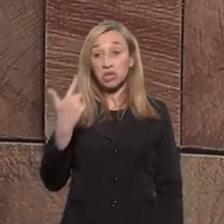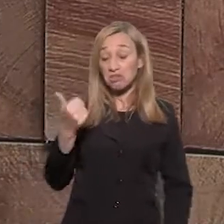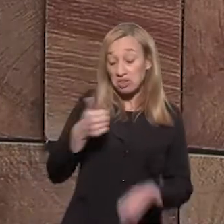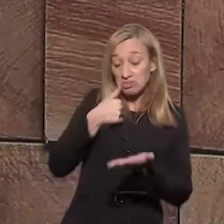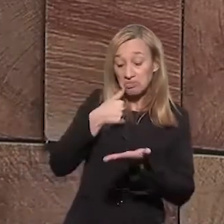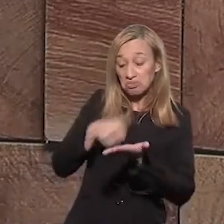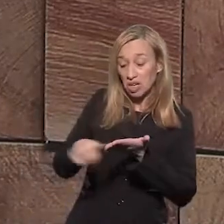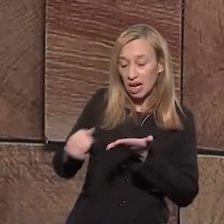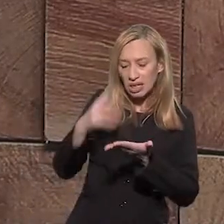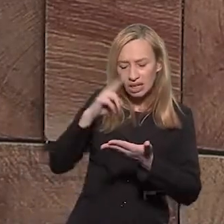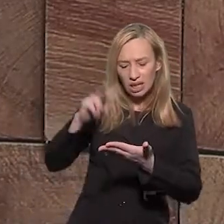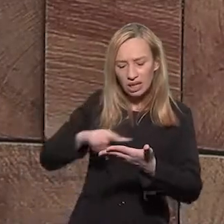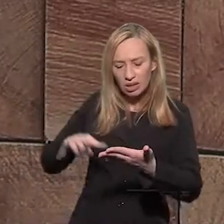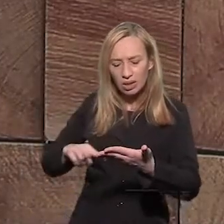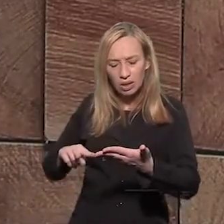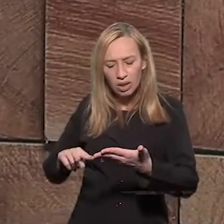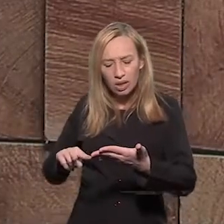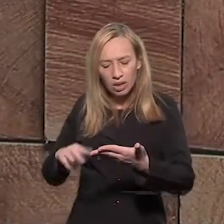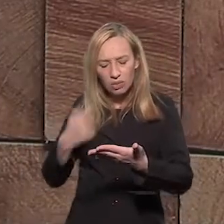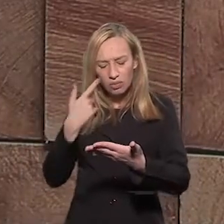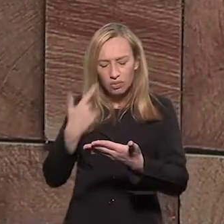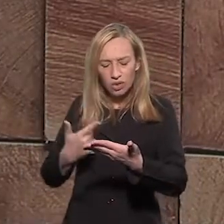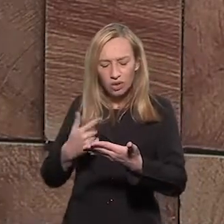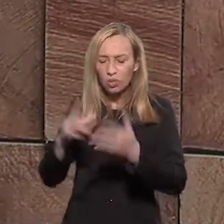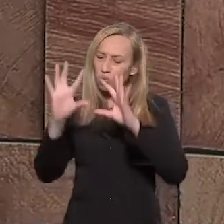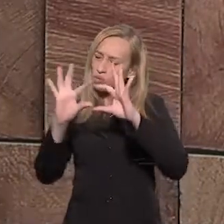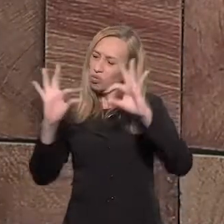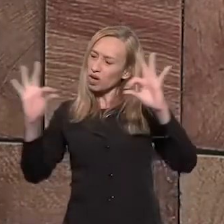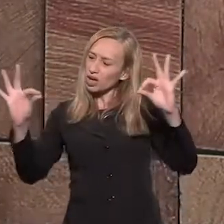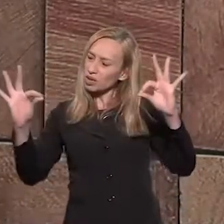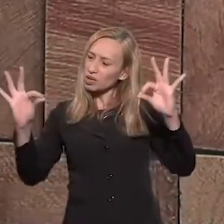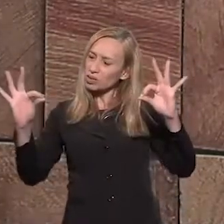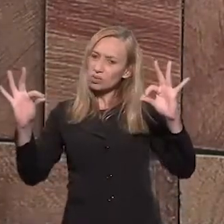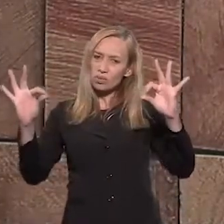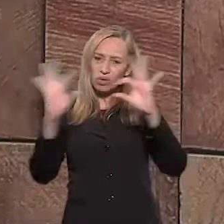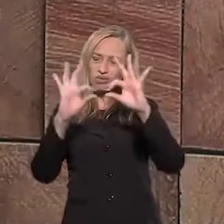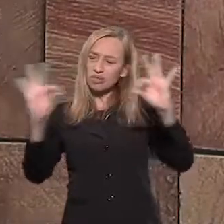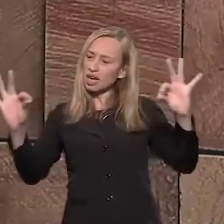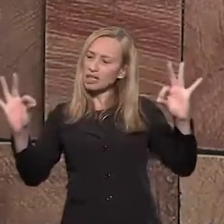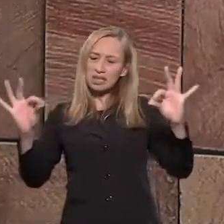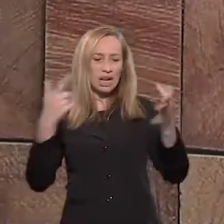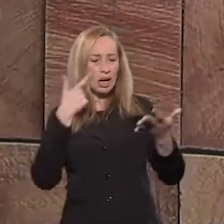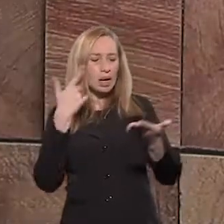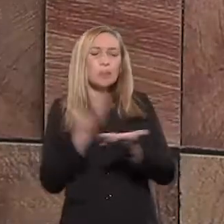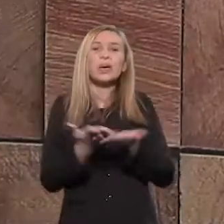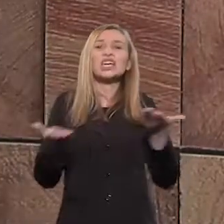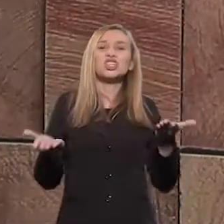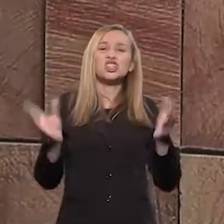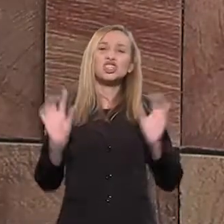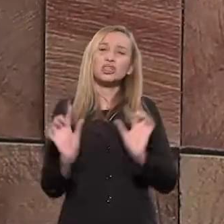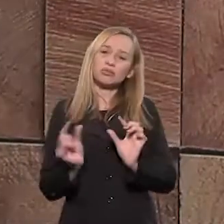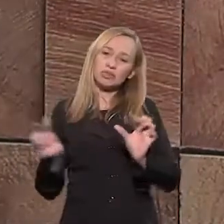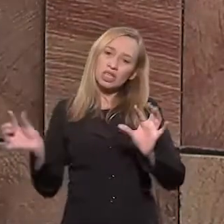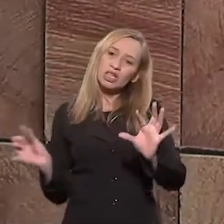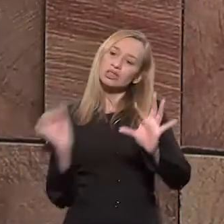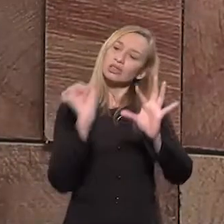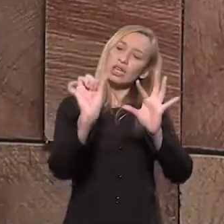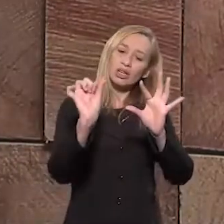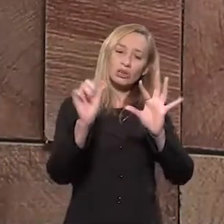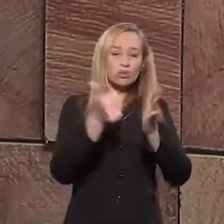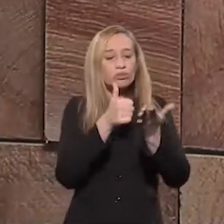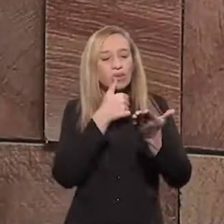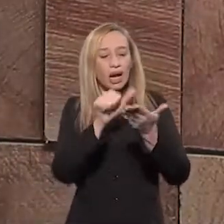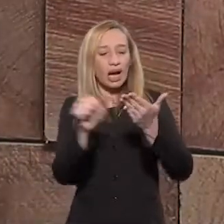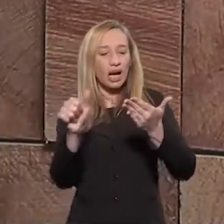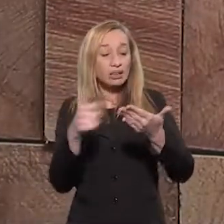ele é um decassílabo, de ponta a ponta tudo é praia palma. Como se fosse um verso perdido ali naquele bando de prosa, né? Aquela